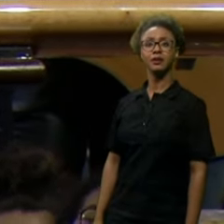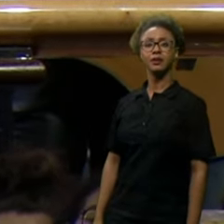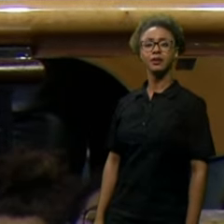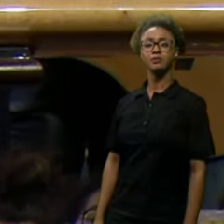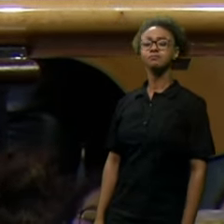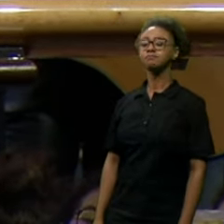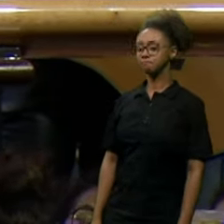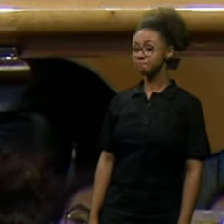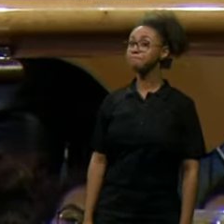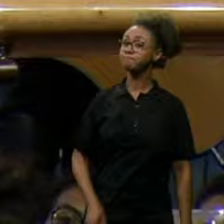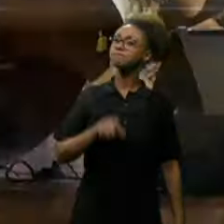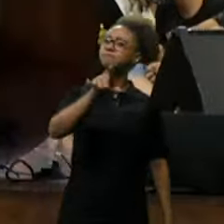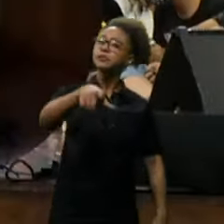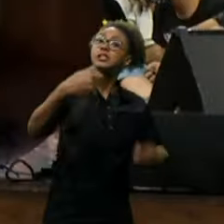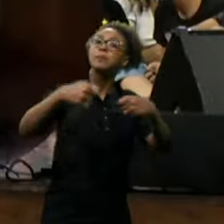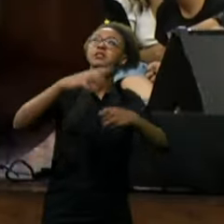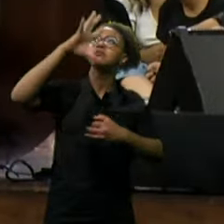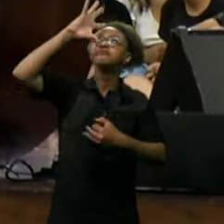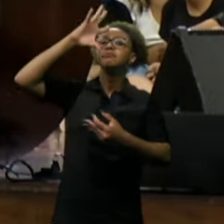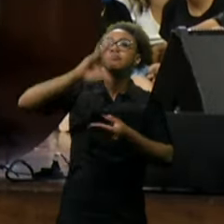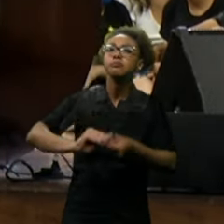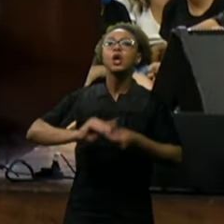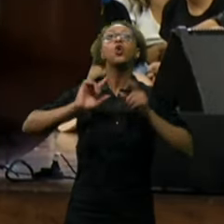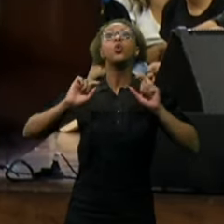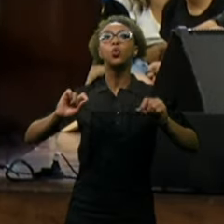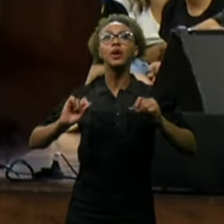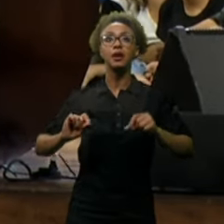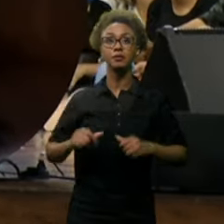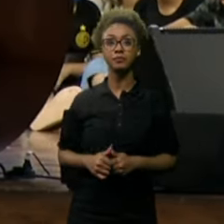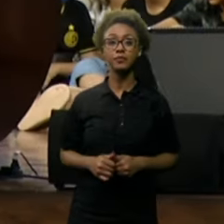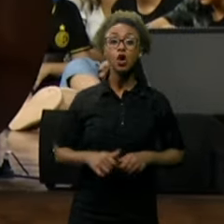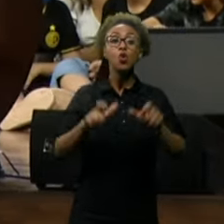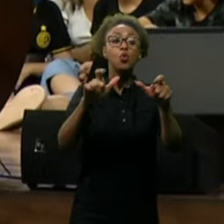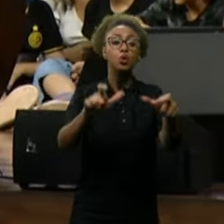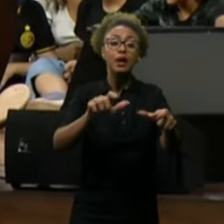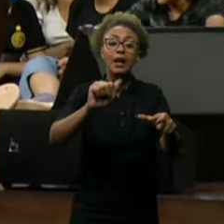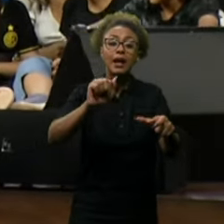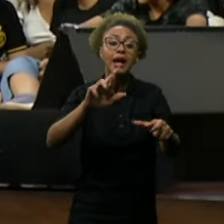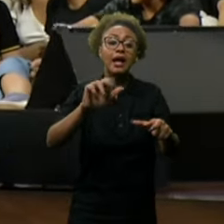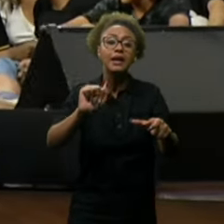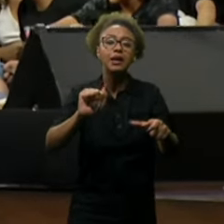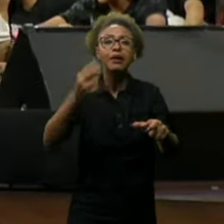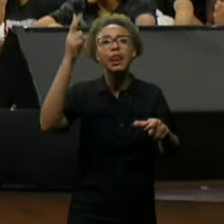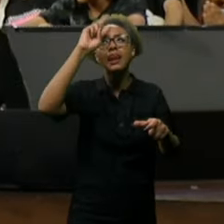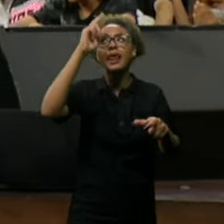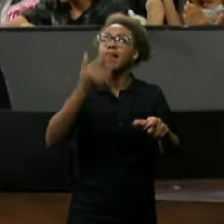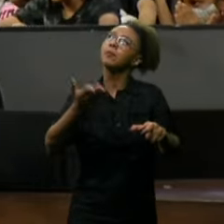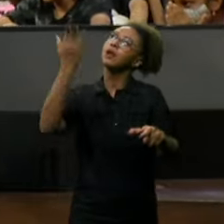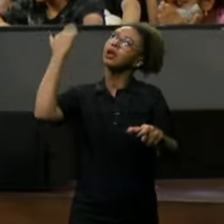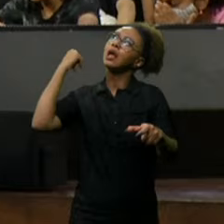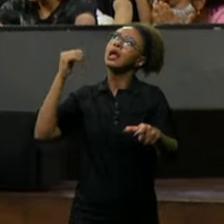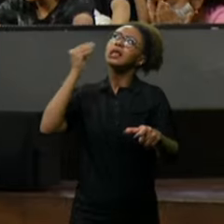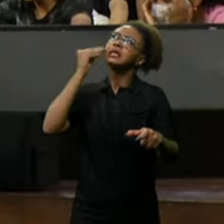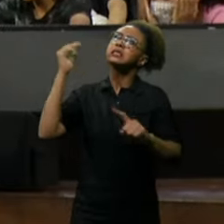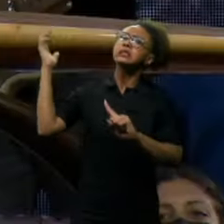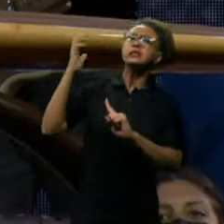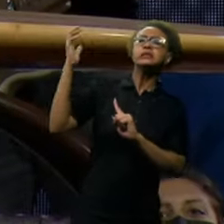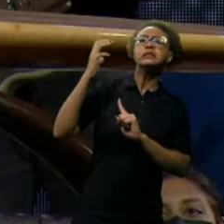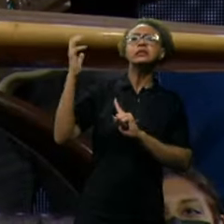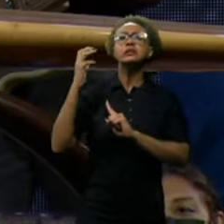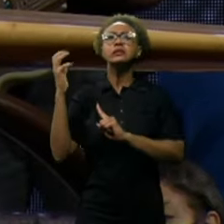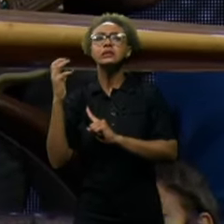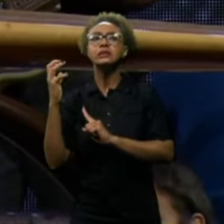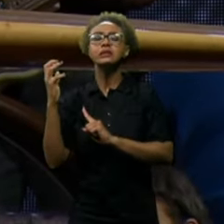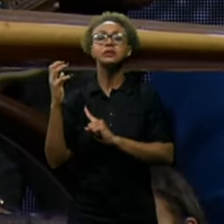se você precisa entender tiraram é apenas um lugar de passagem existem coisas que vão vir para ameaçar o teu destino